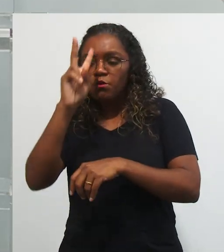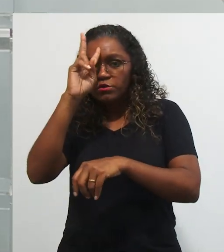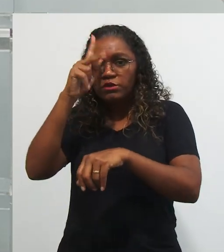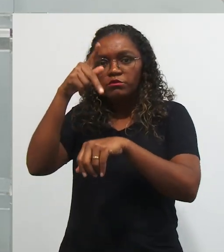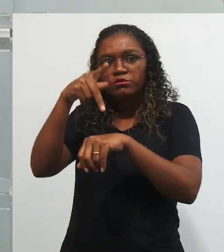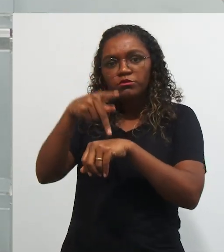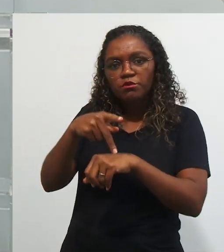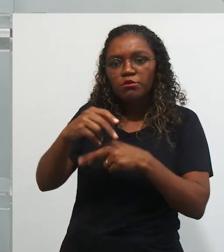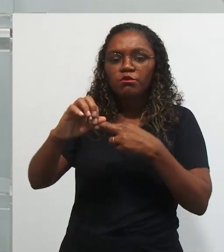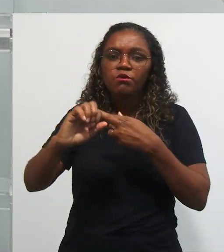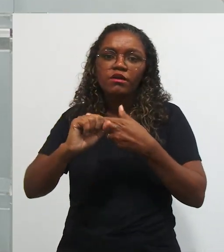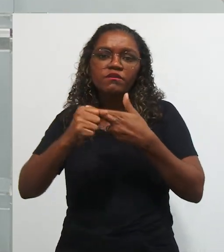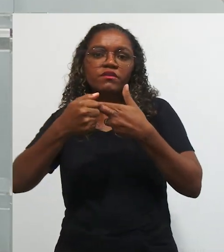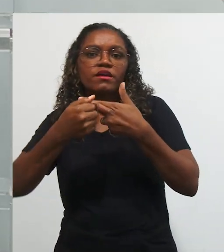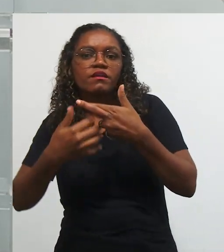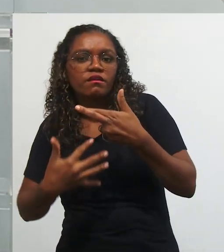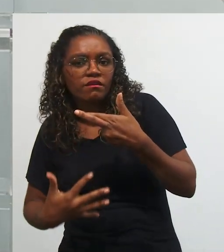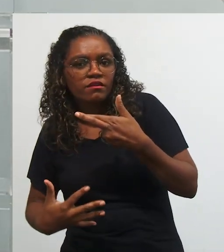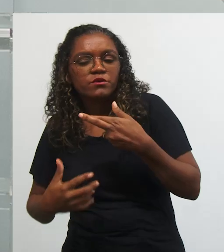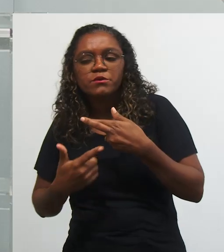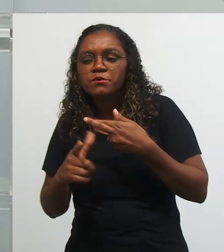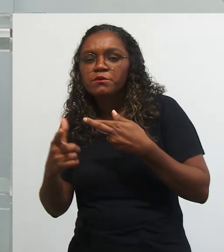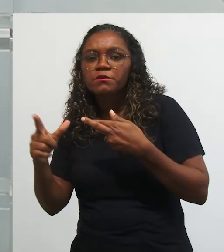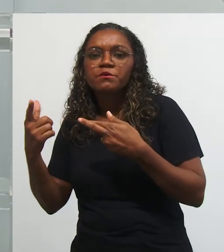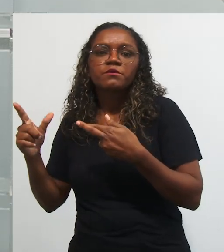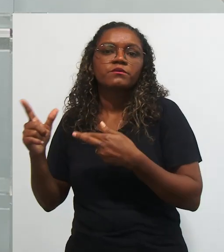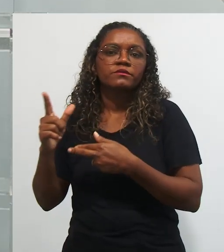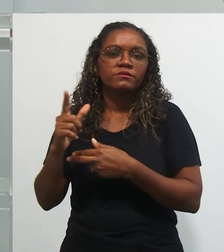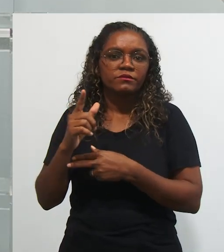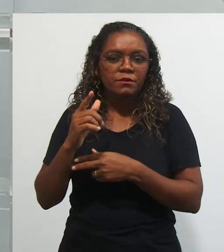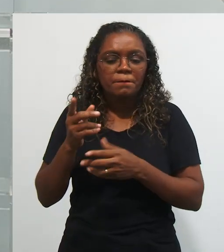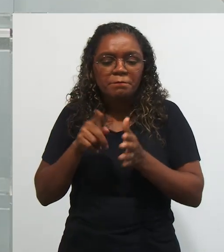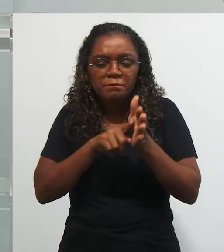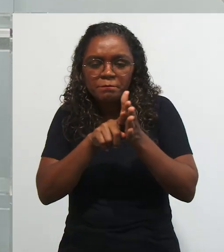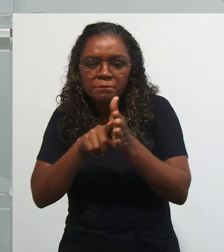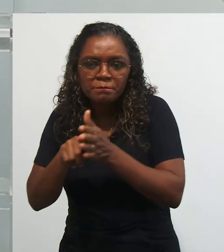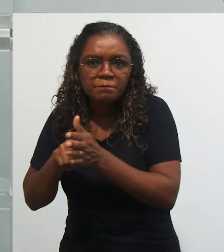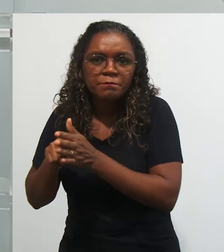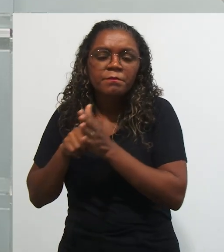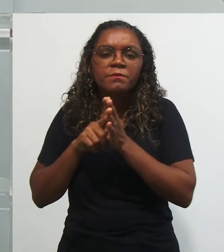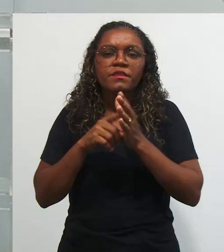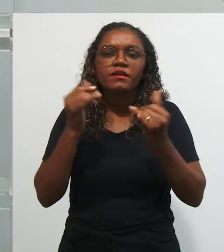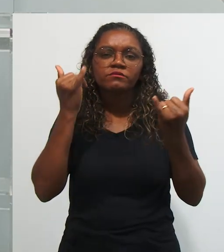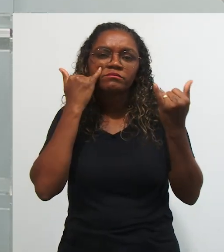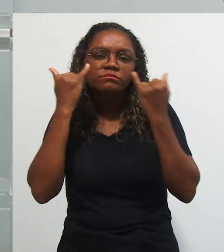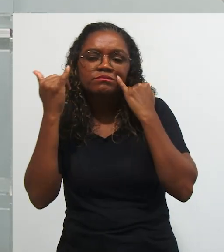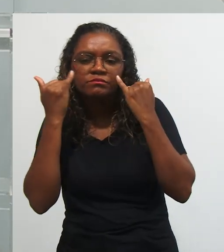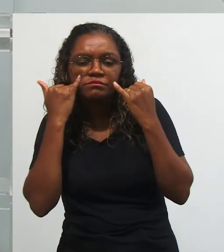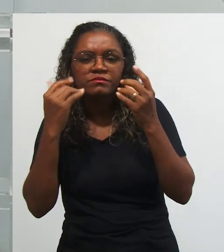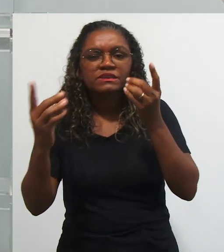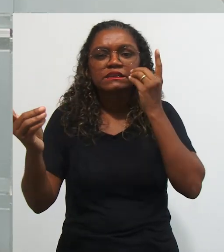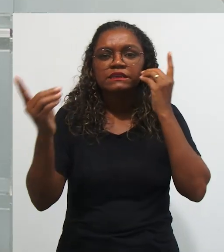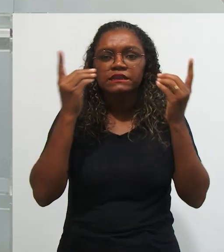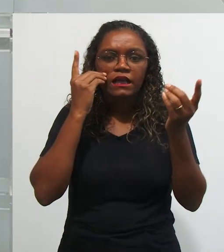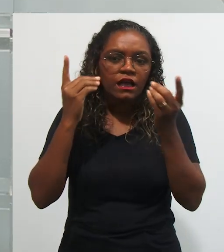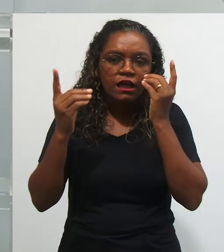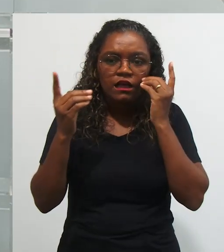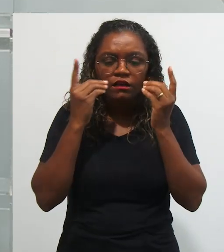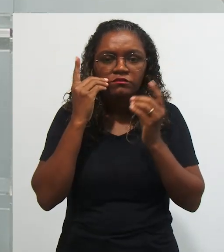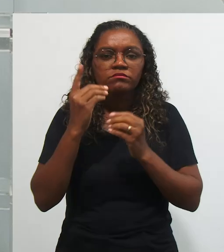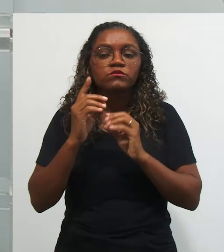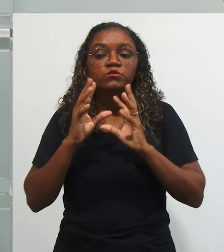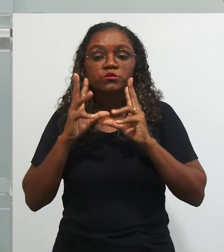embasamento teórico, autores que já escreveram sobre o assunto, outras pesquisas, dados oficiais. Então,